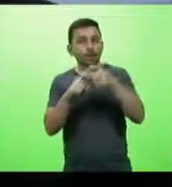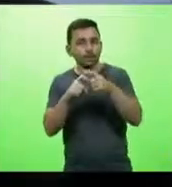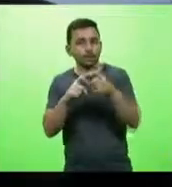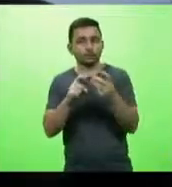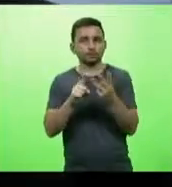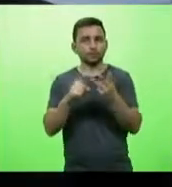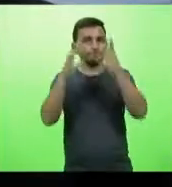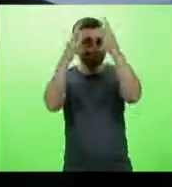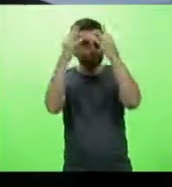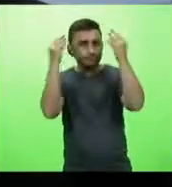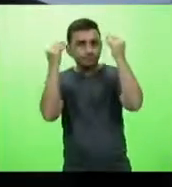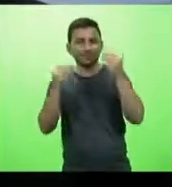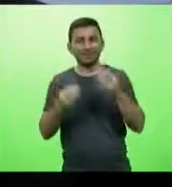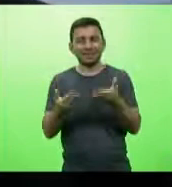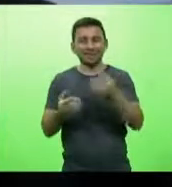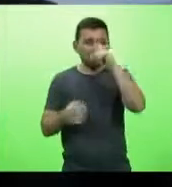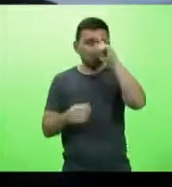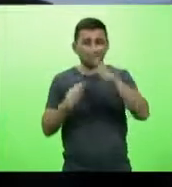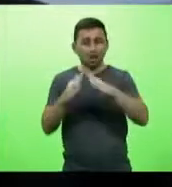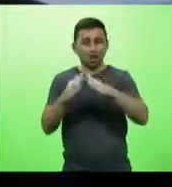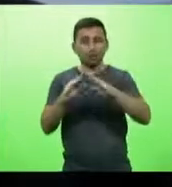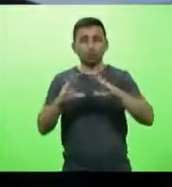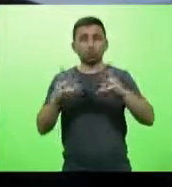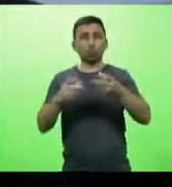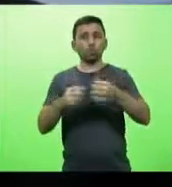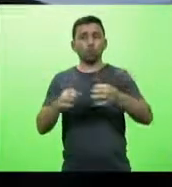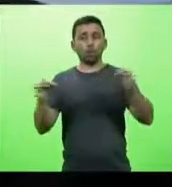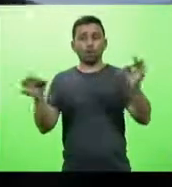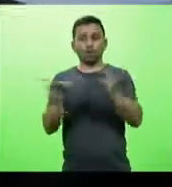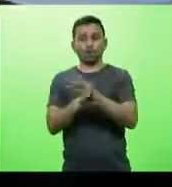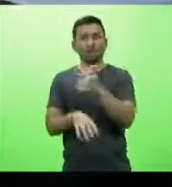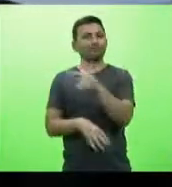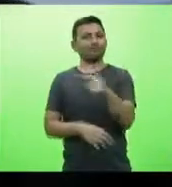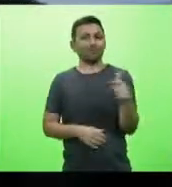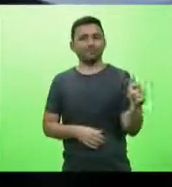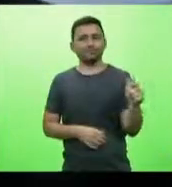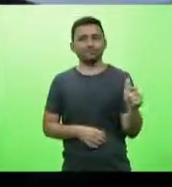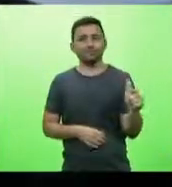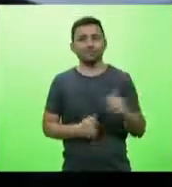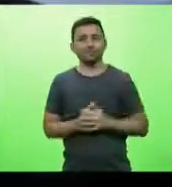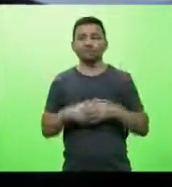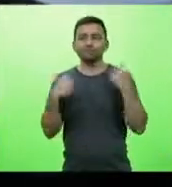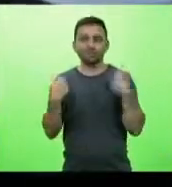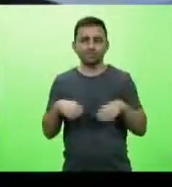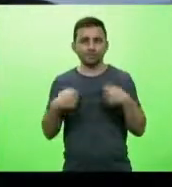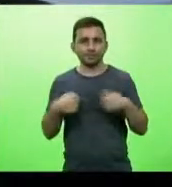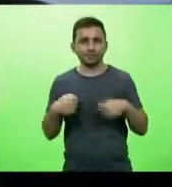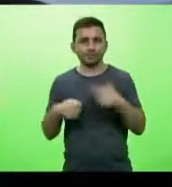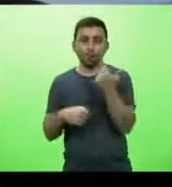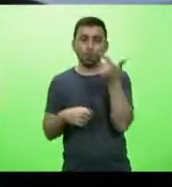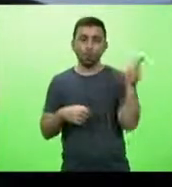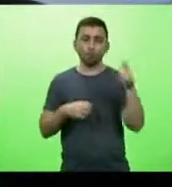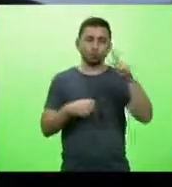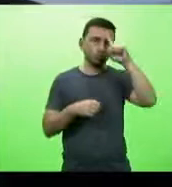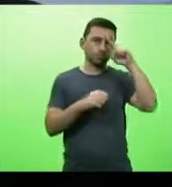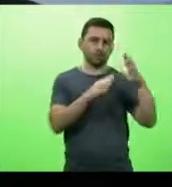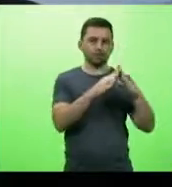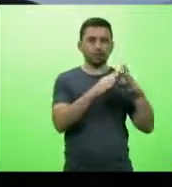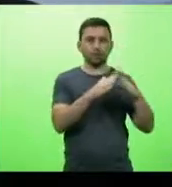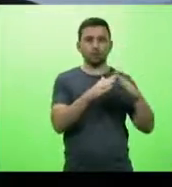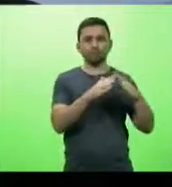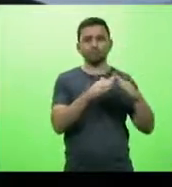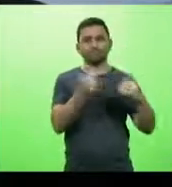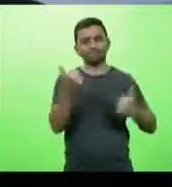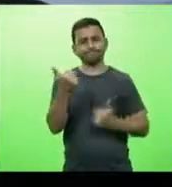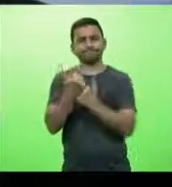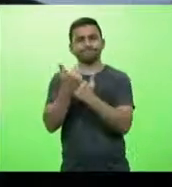não está funcionando em sua plenitude. E o que, que nós precisamos? O hospital de retaguarda. E aí eu peço para os técnicos,